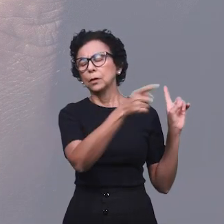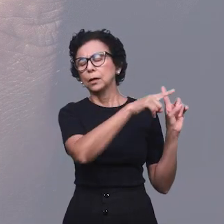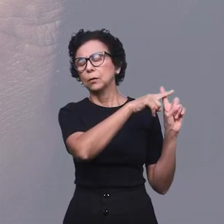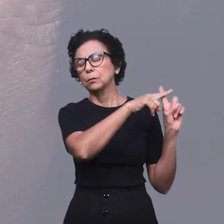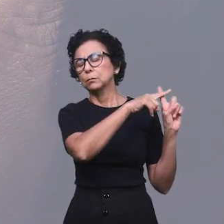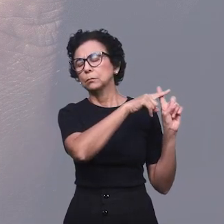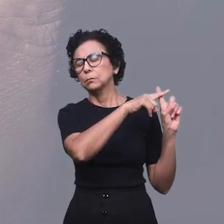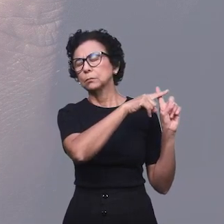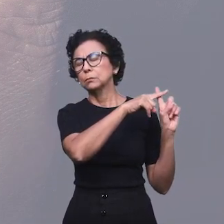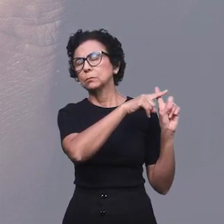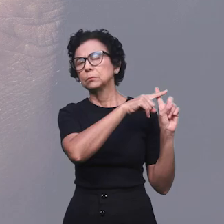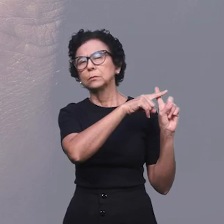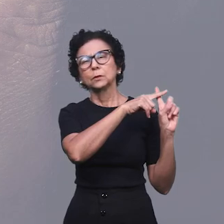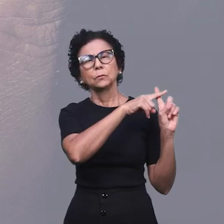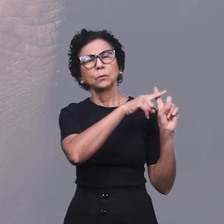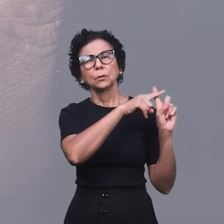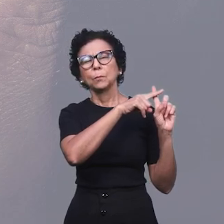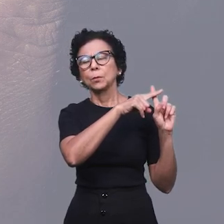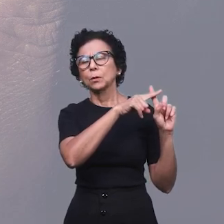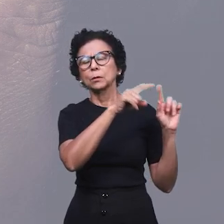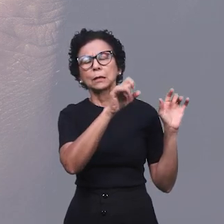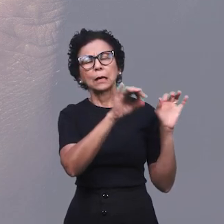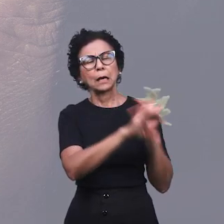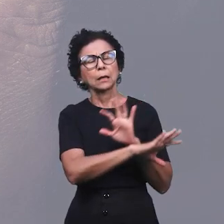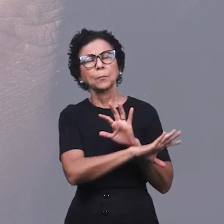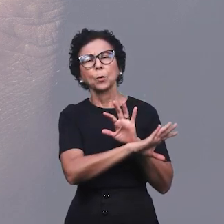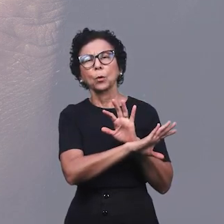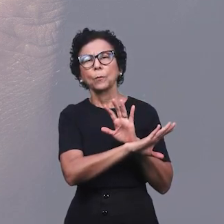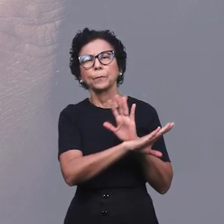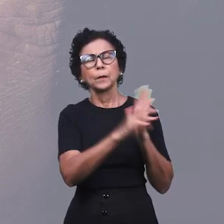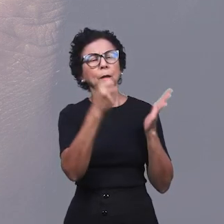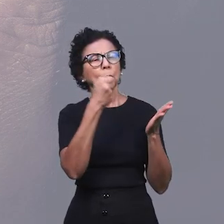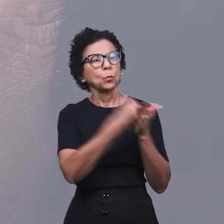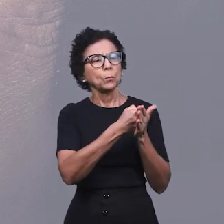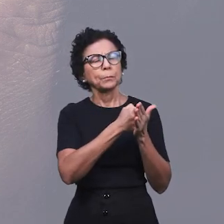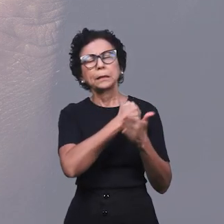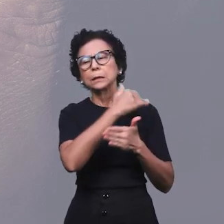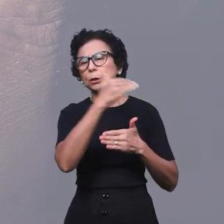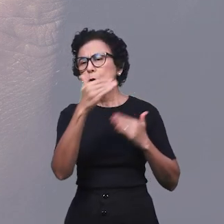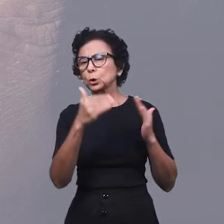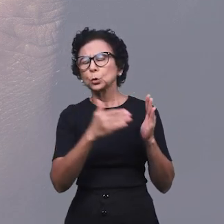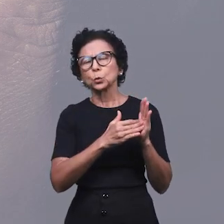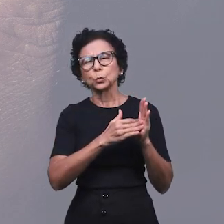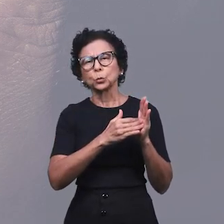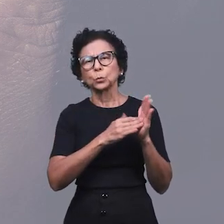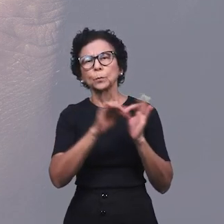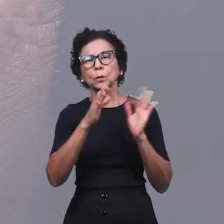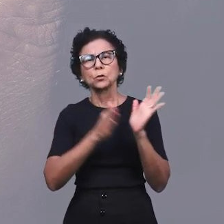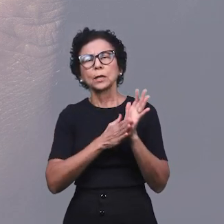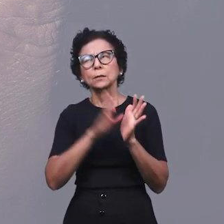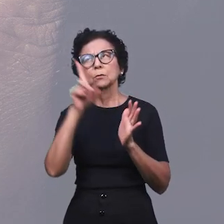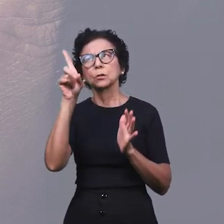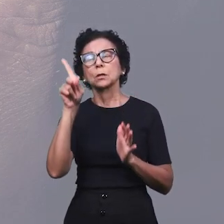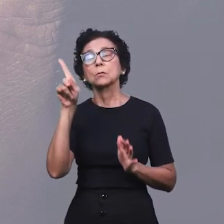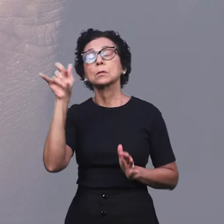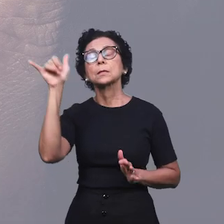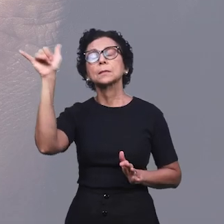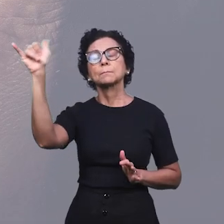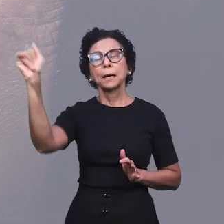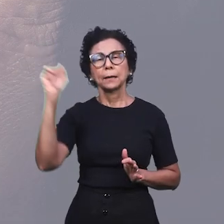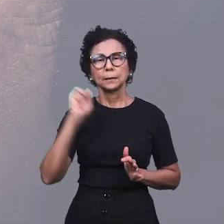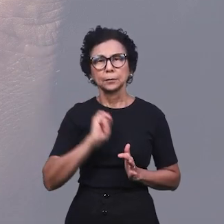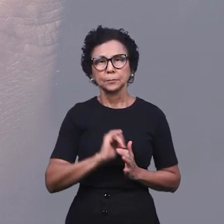consumado. E entregou o seu Espírito, né? E ao entregar o seu Espírito, quando o véu do templo, o que acontece? Ele se